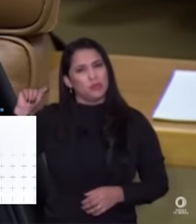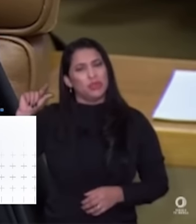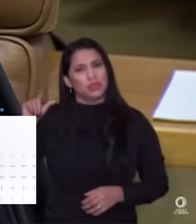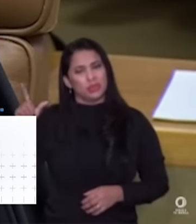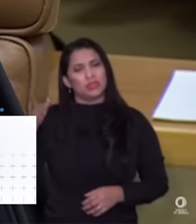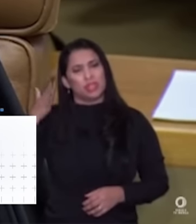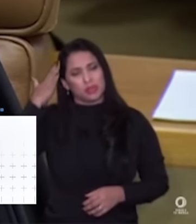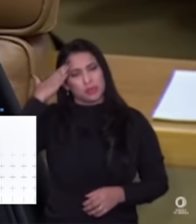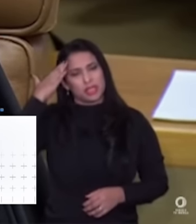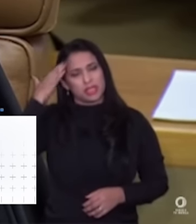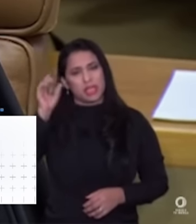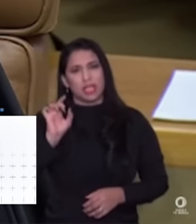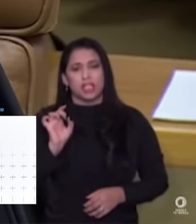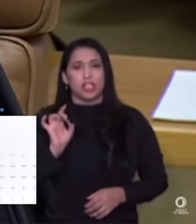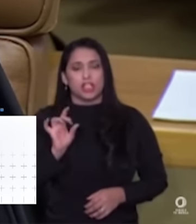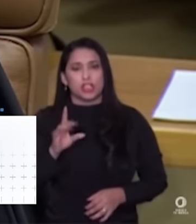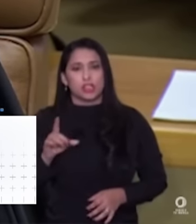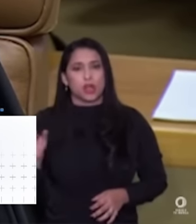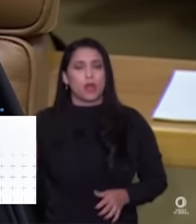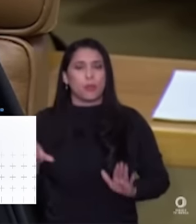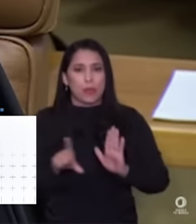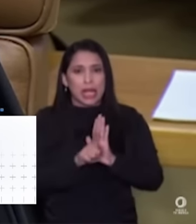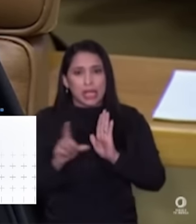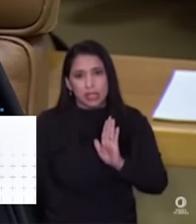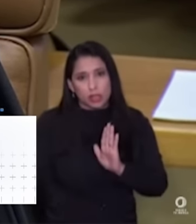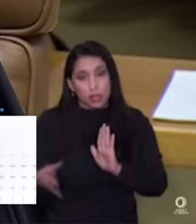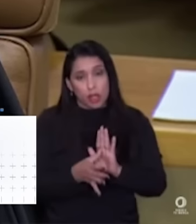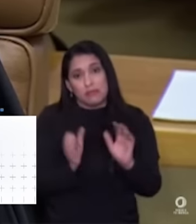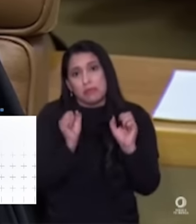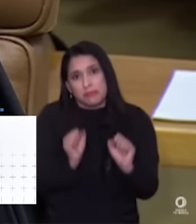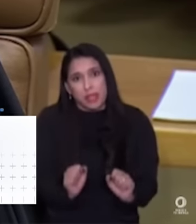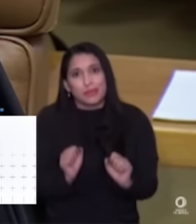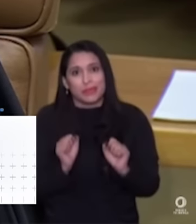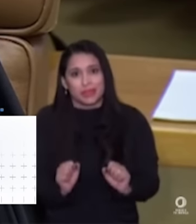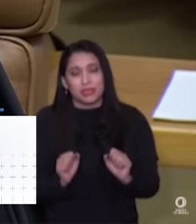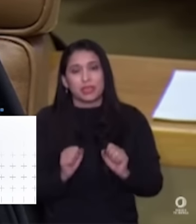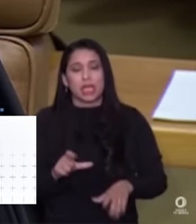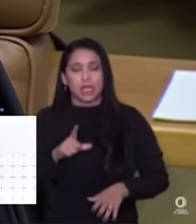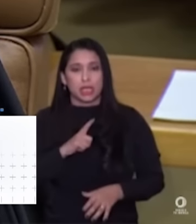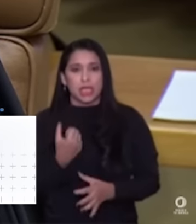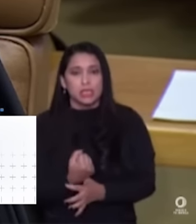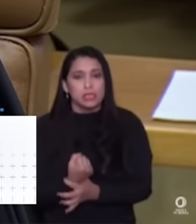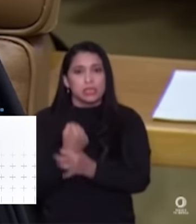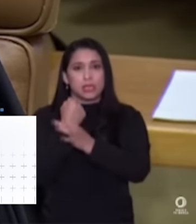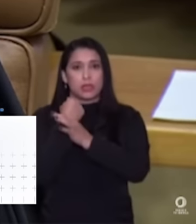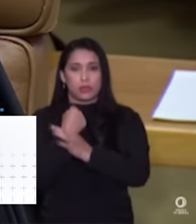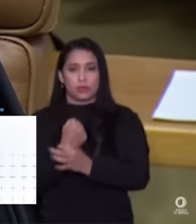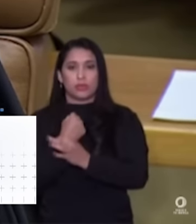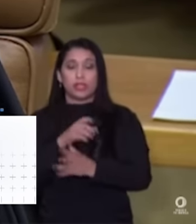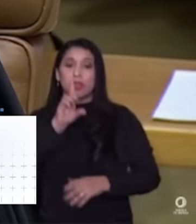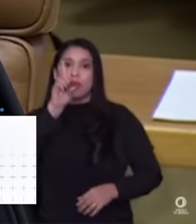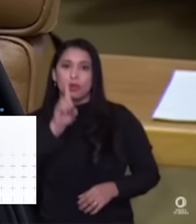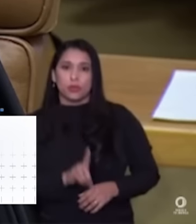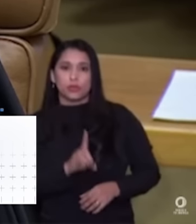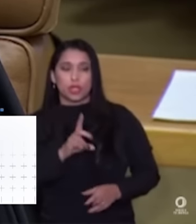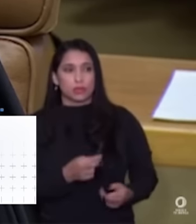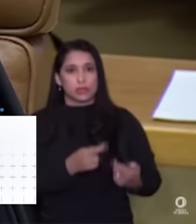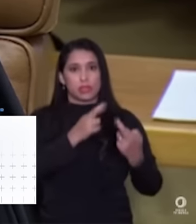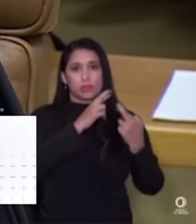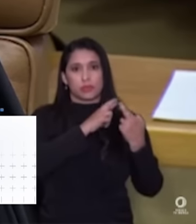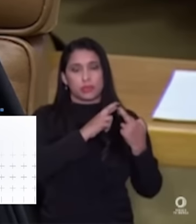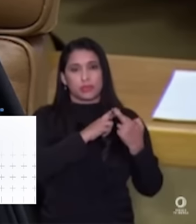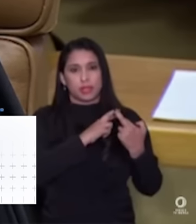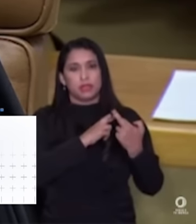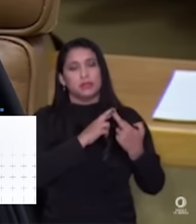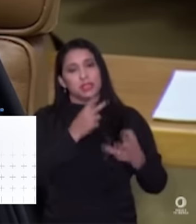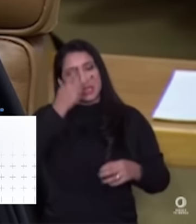apenas com a elaboração de uma nova legislação, será possível estabelecer, com mais segurança, os direitos e deveres de todos aqueles que